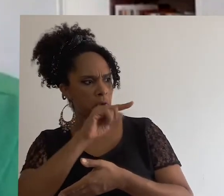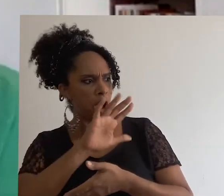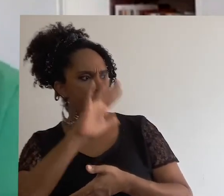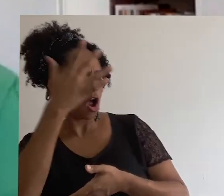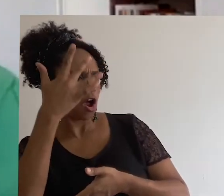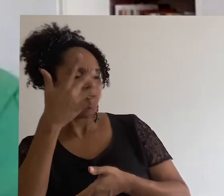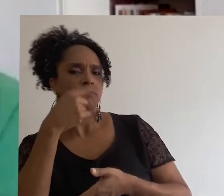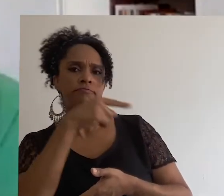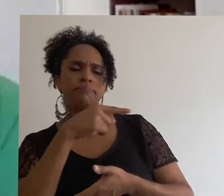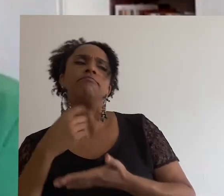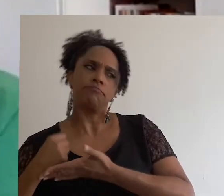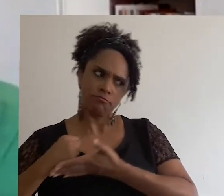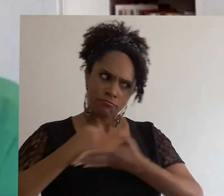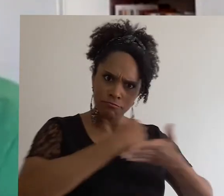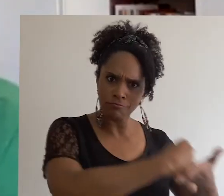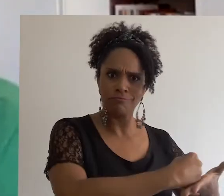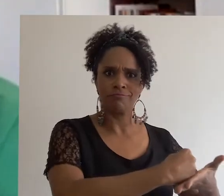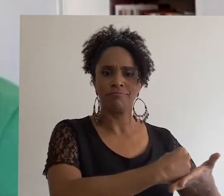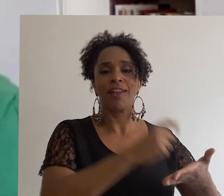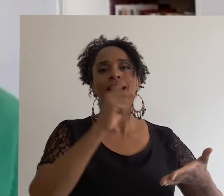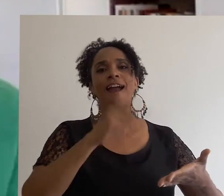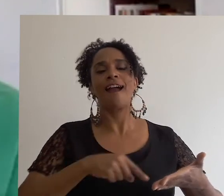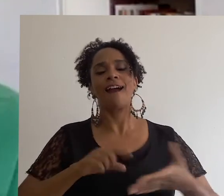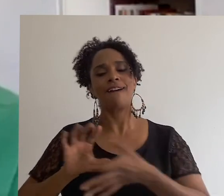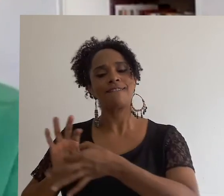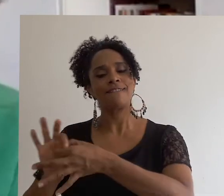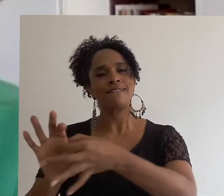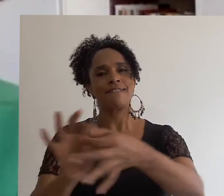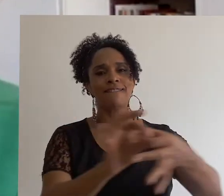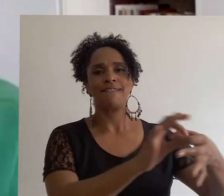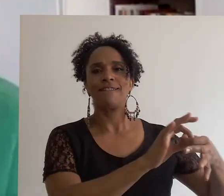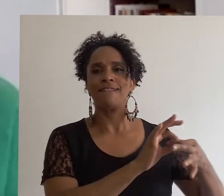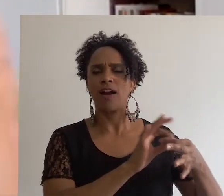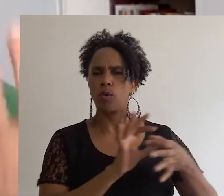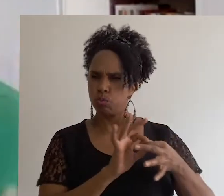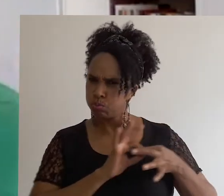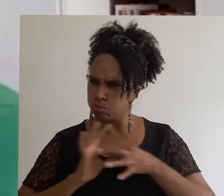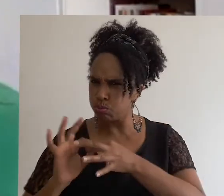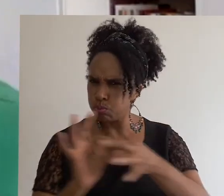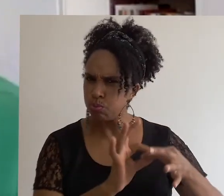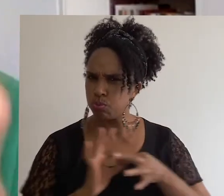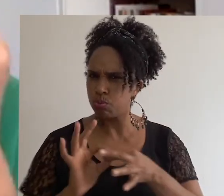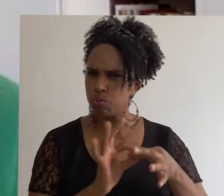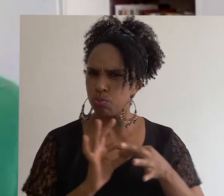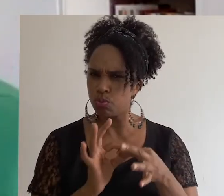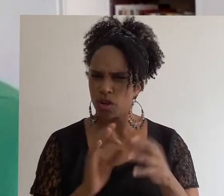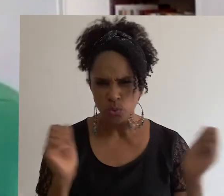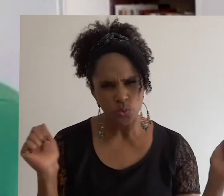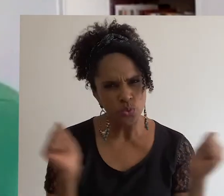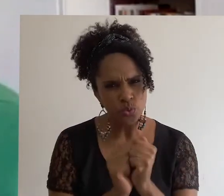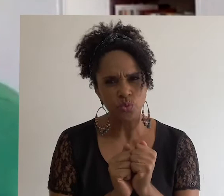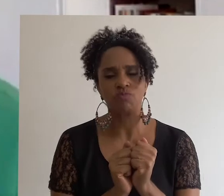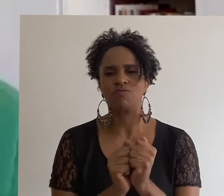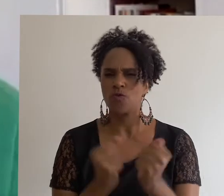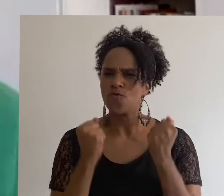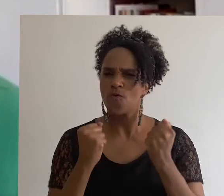realização importante em uma determinada área, a realização é de todos nós. Então, esse espírito de que nós estamos